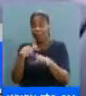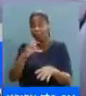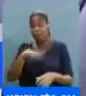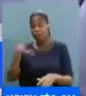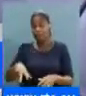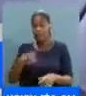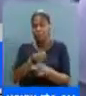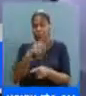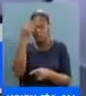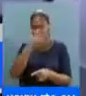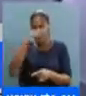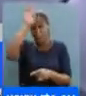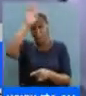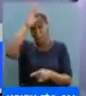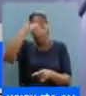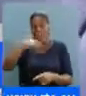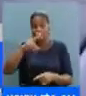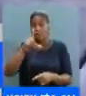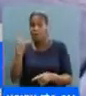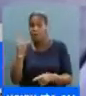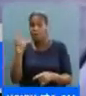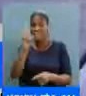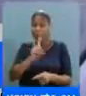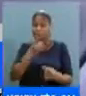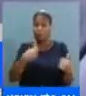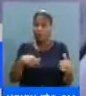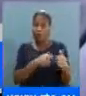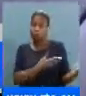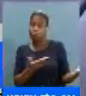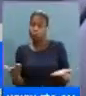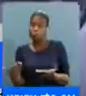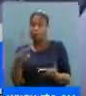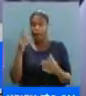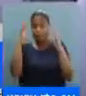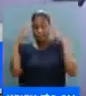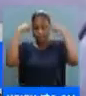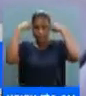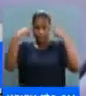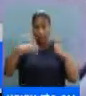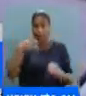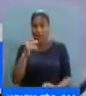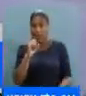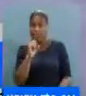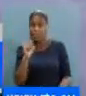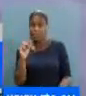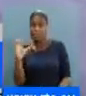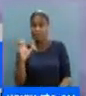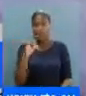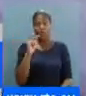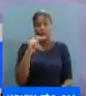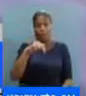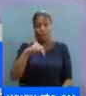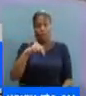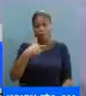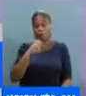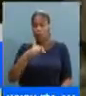mesmo dia, o Papa Paulo VI recebia em audiência Amílcar Cabral do PAIGC, António Agostinho Neto do MPLA e Marcelino